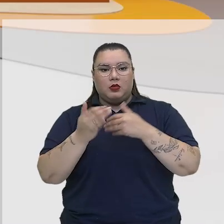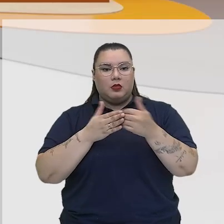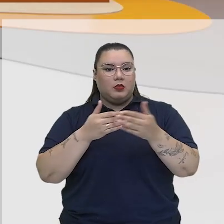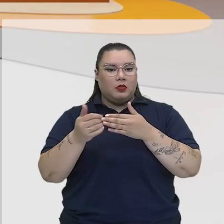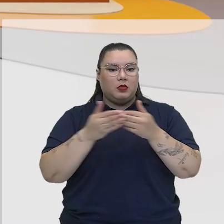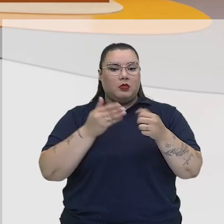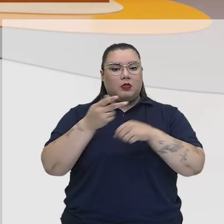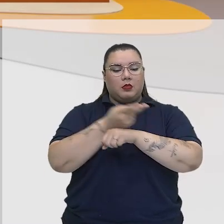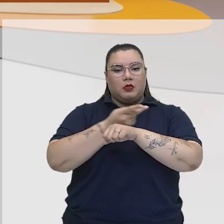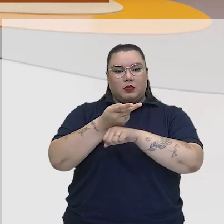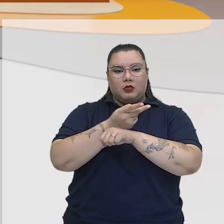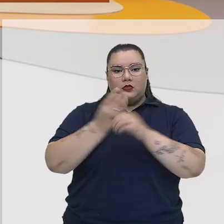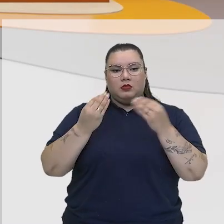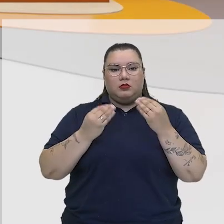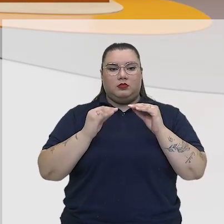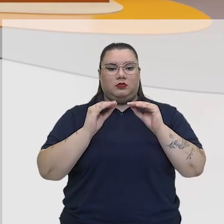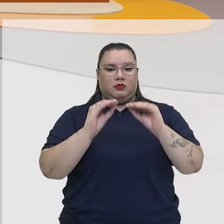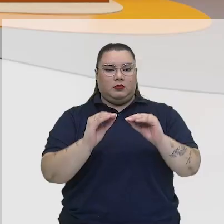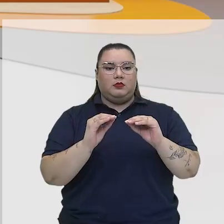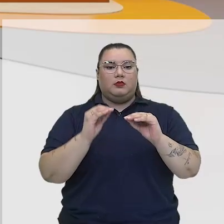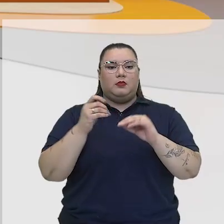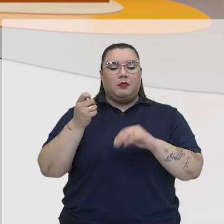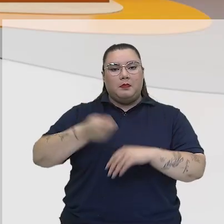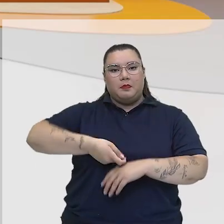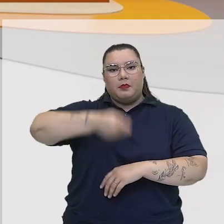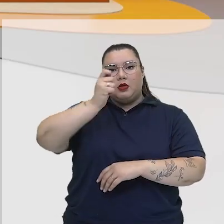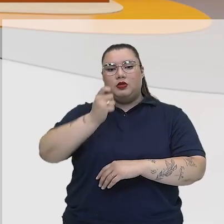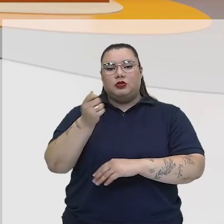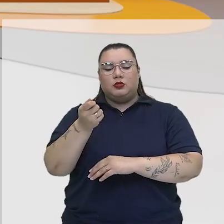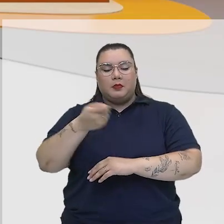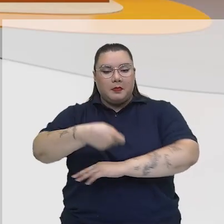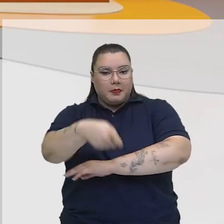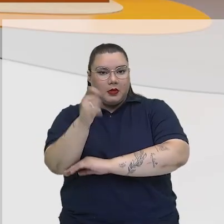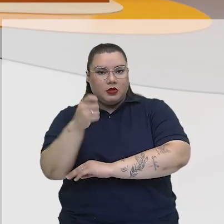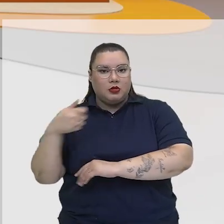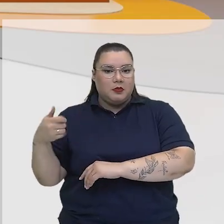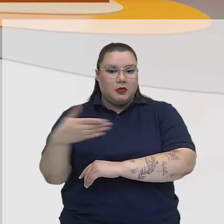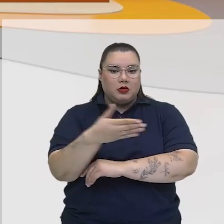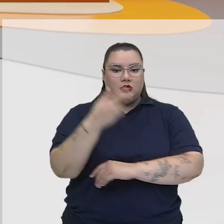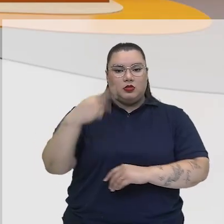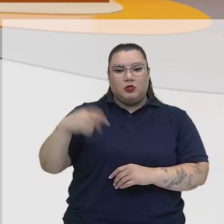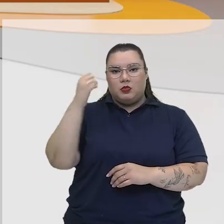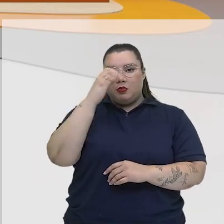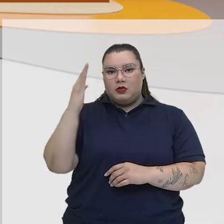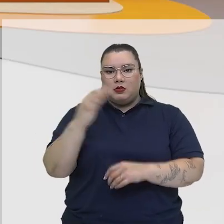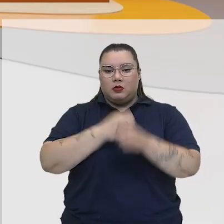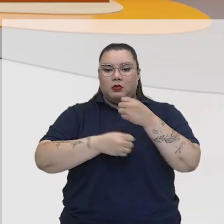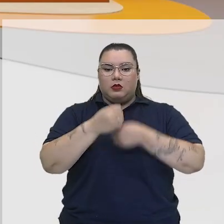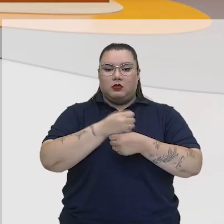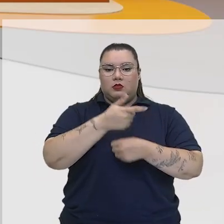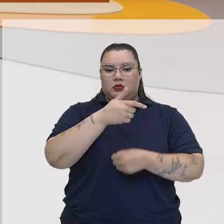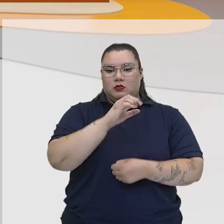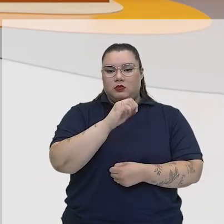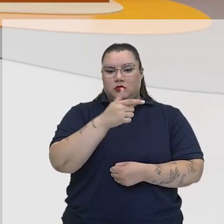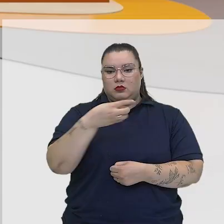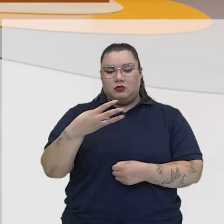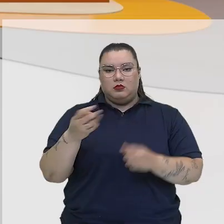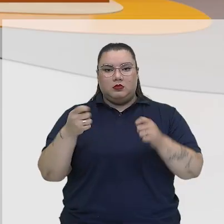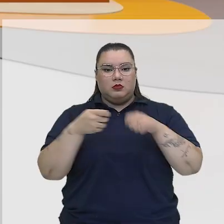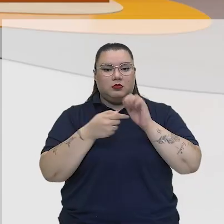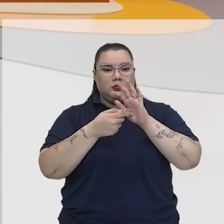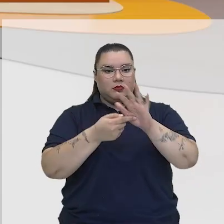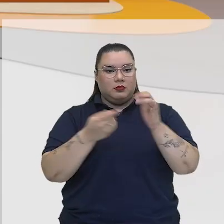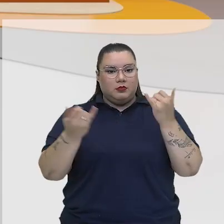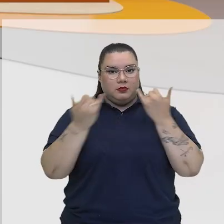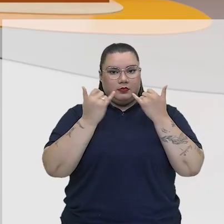Qualquer buscador de internet coloca lá Pescadores do Brasil 2023, que você consegue ter essa informação. A